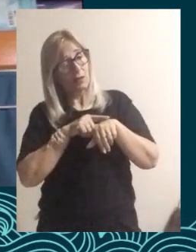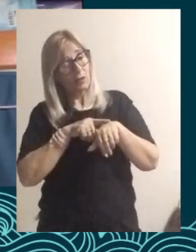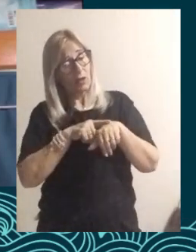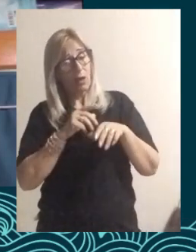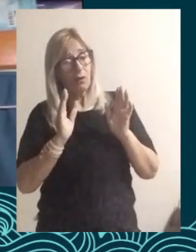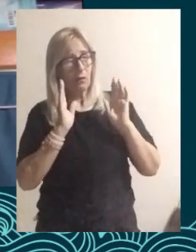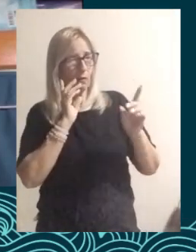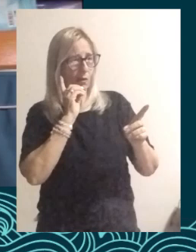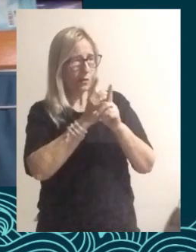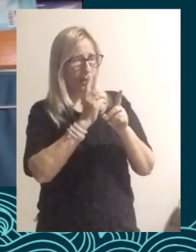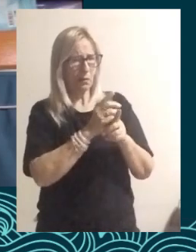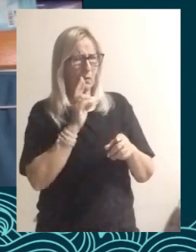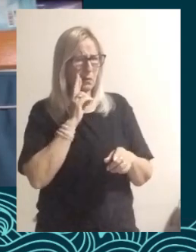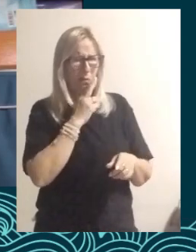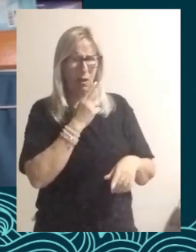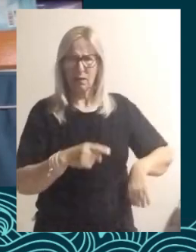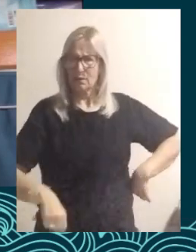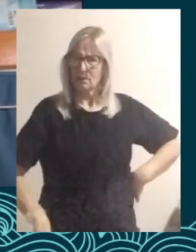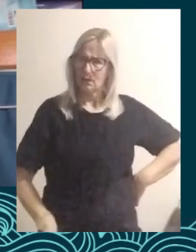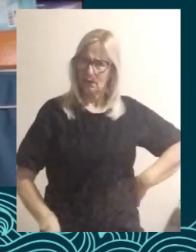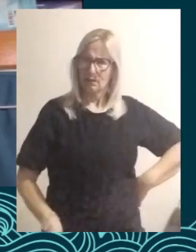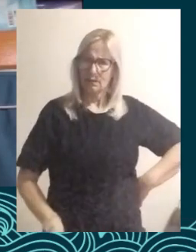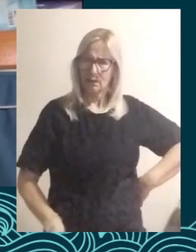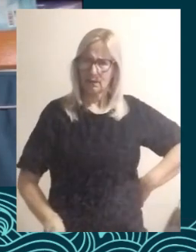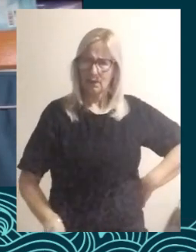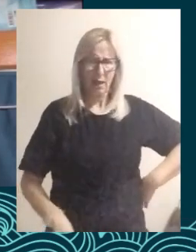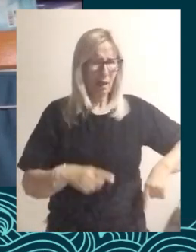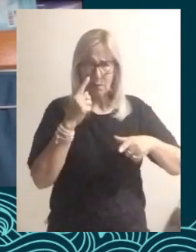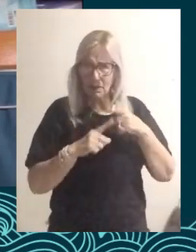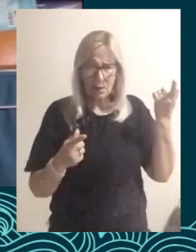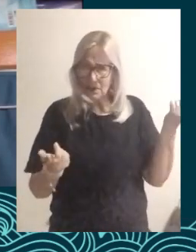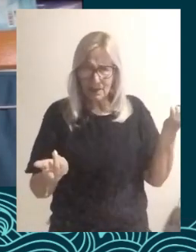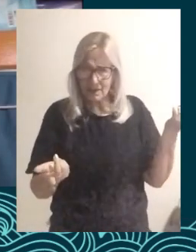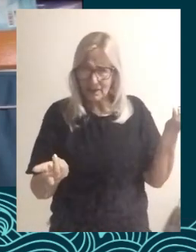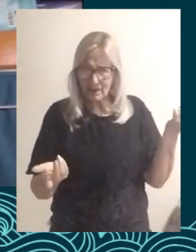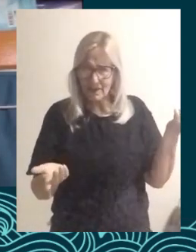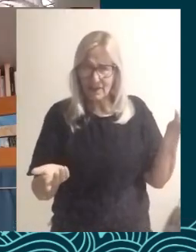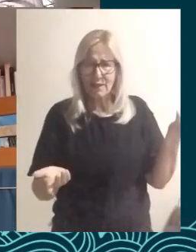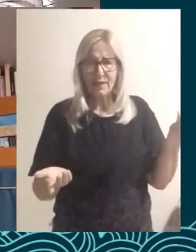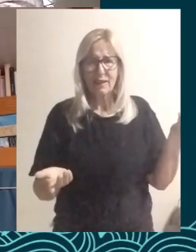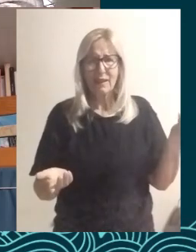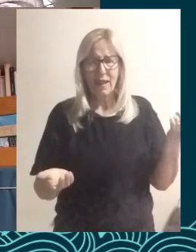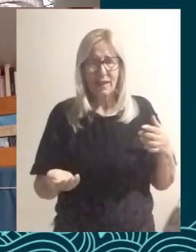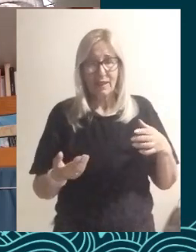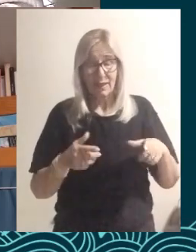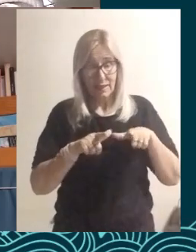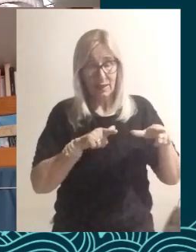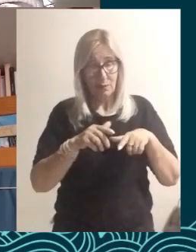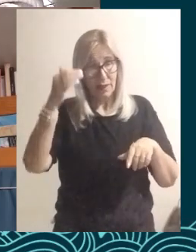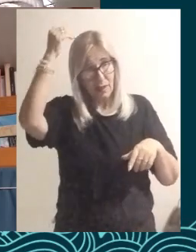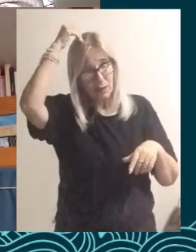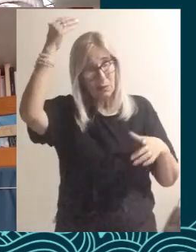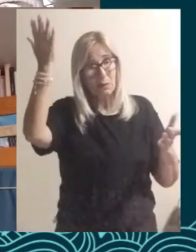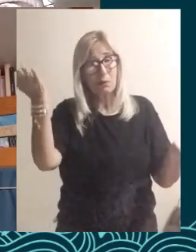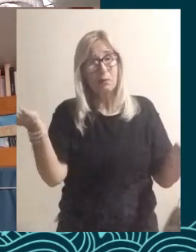mulher. De falar assim, não, agora eu vou encontrar as minhas amigas no bar. Parece até algo proibido para É, muitas